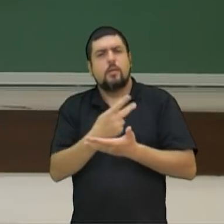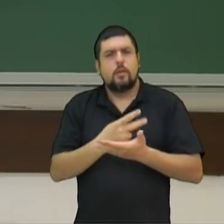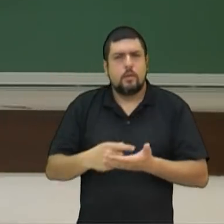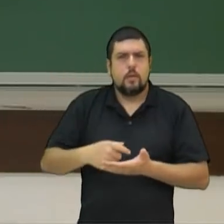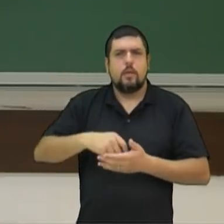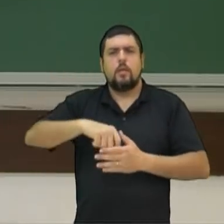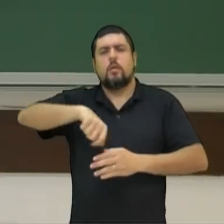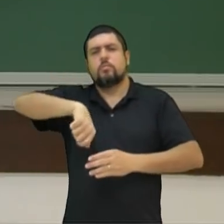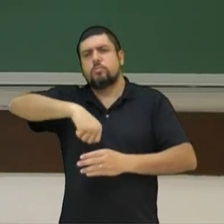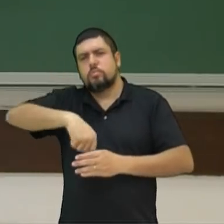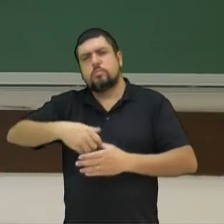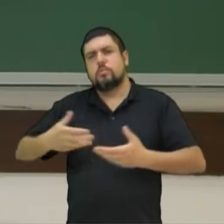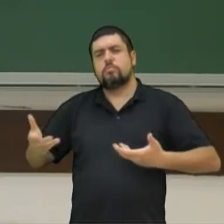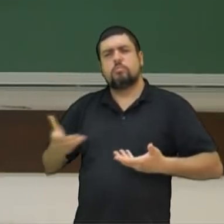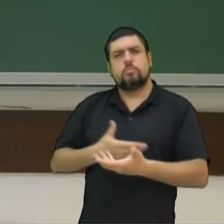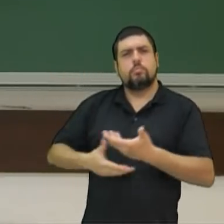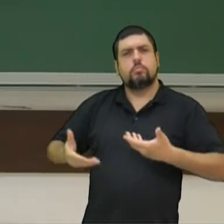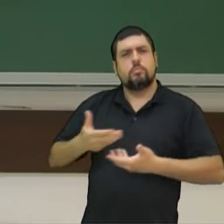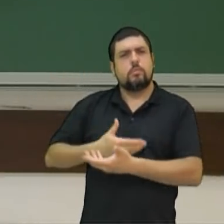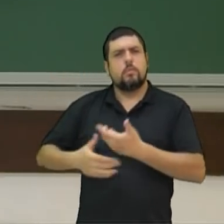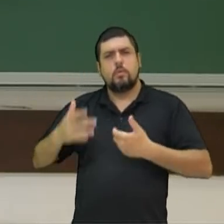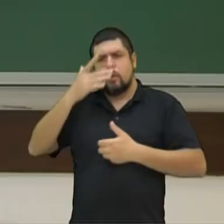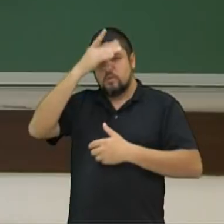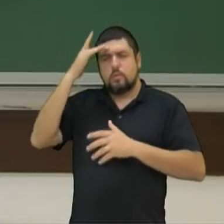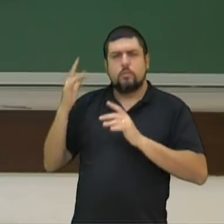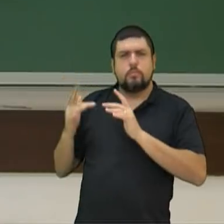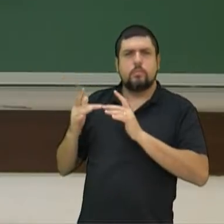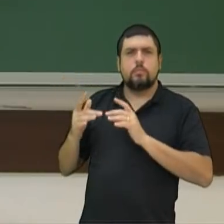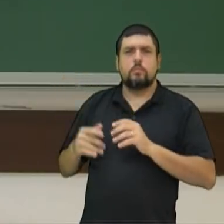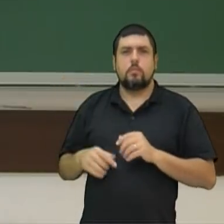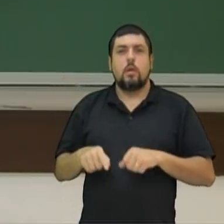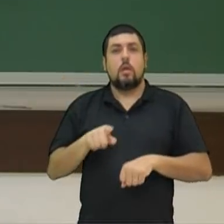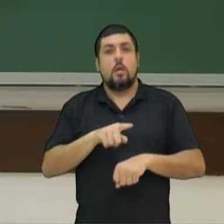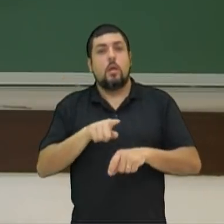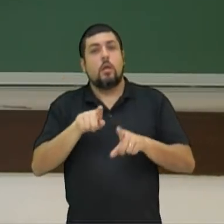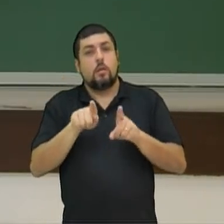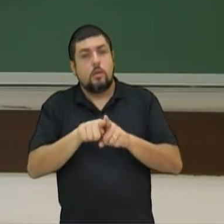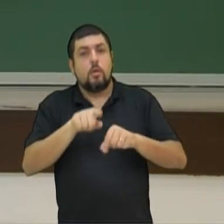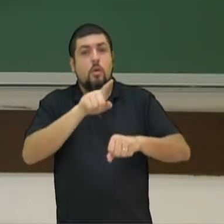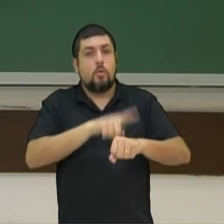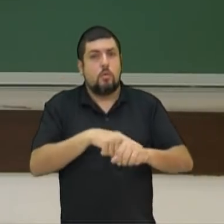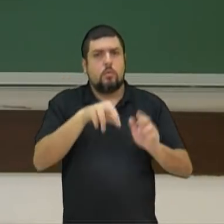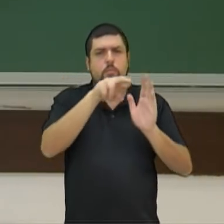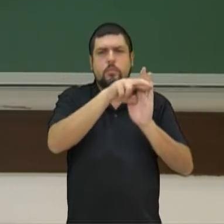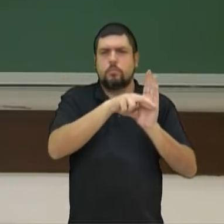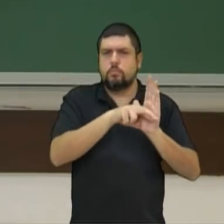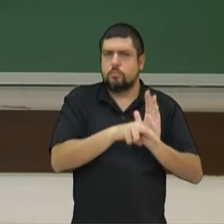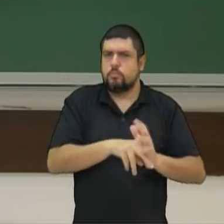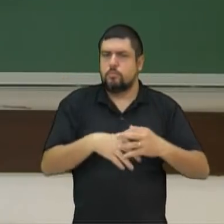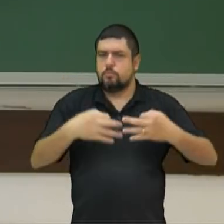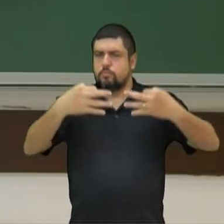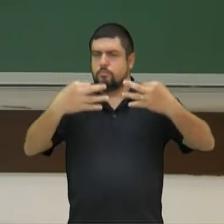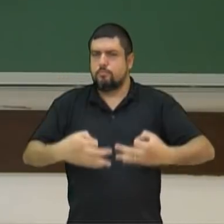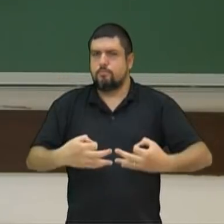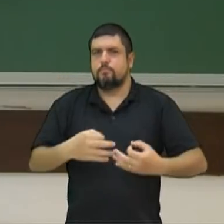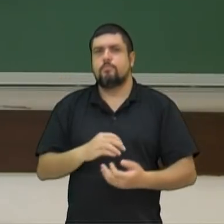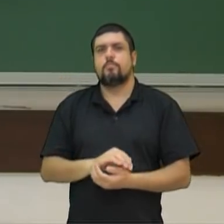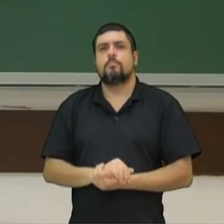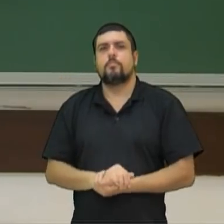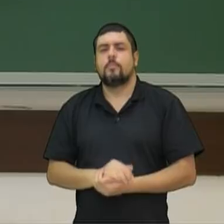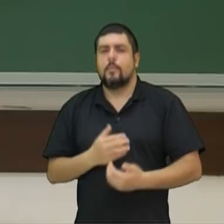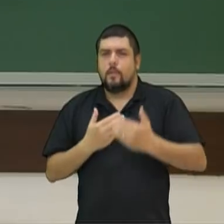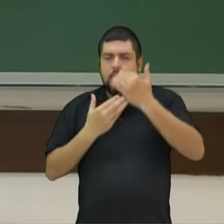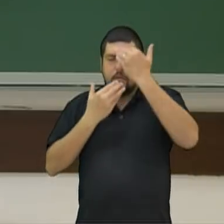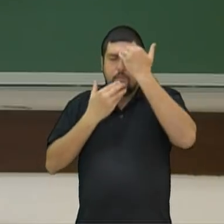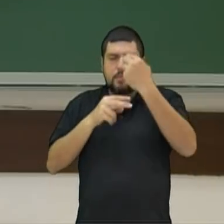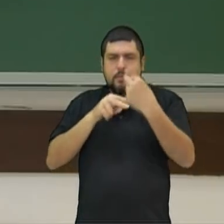limpe, converse com quem está ao seu lado. Mantenha uma rotina, horários de comer, levantar, se alimentar, tudo mais. Ok? Obrigado